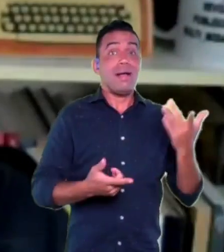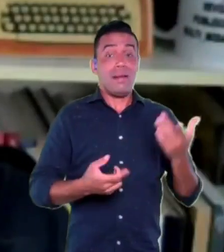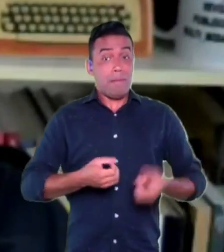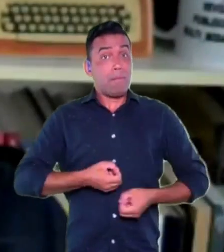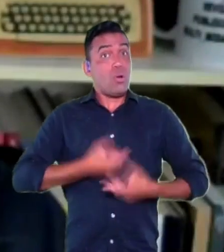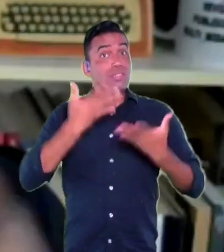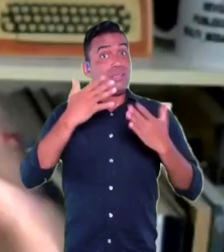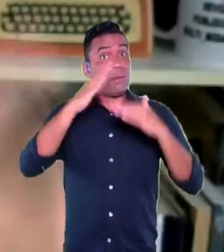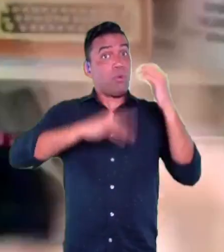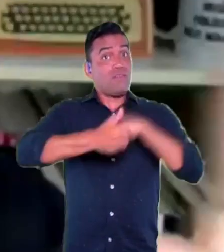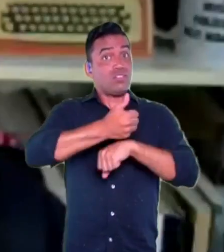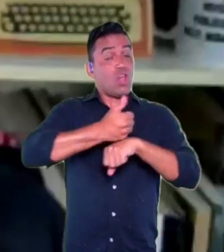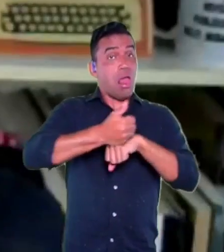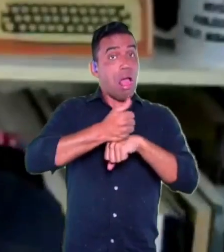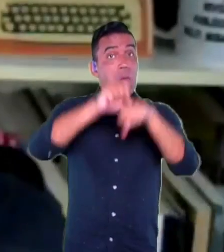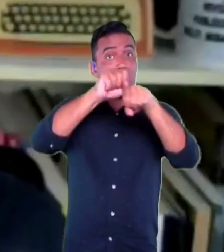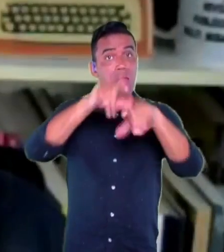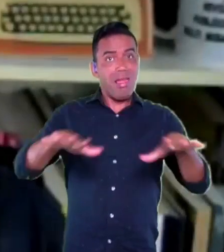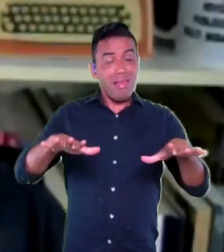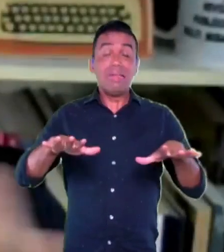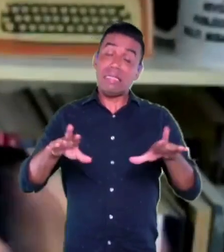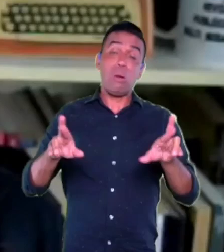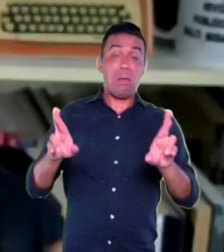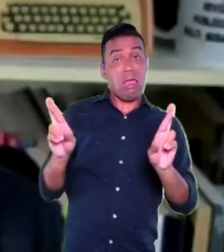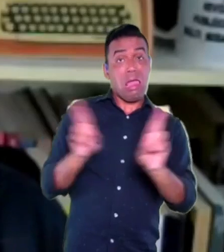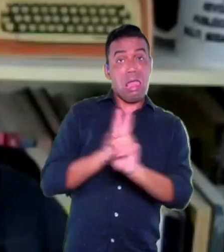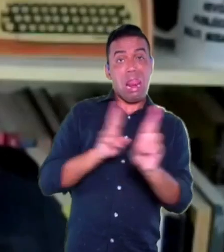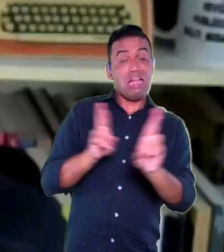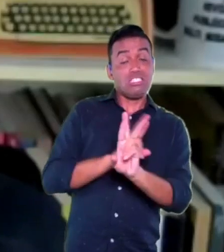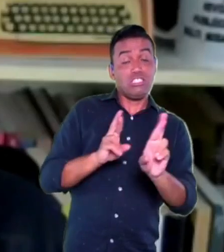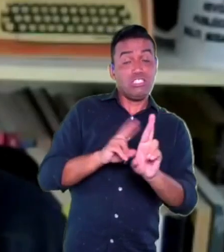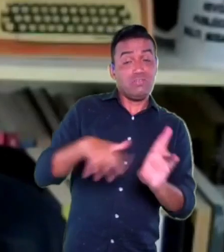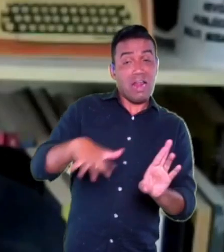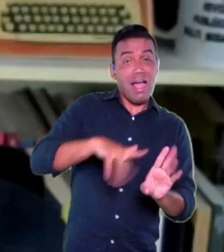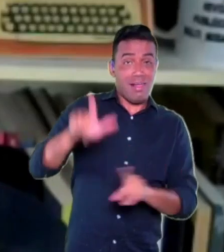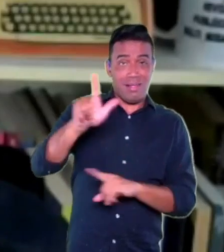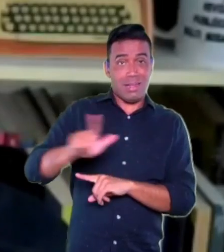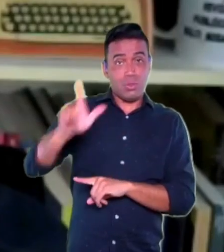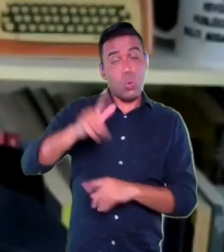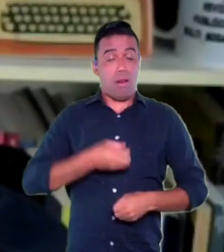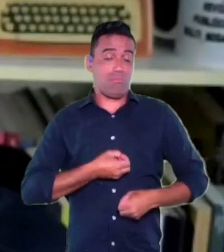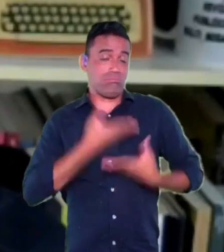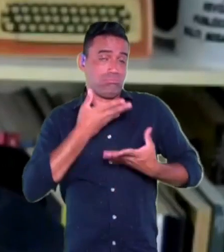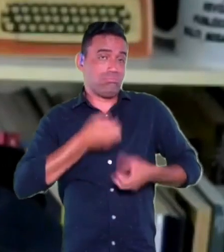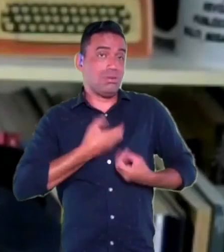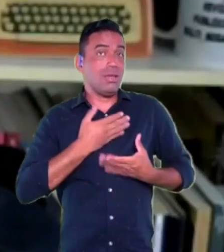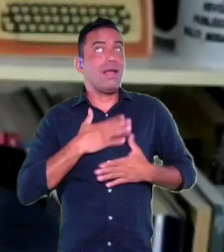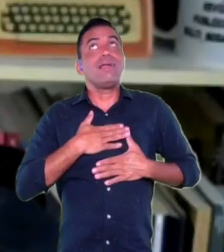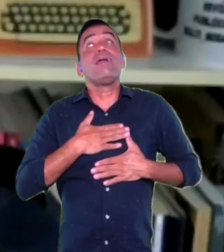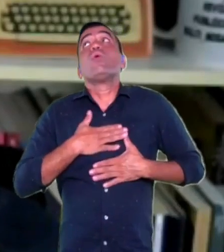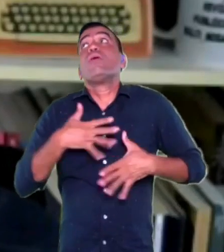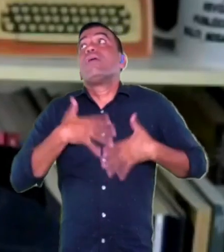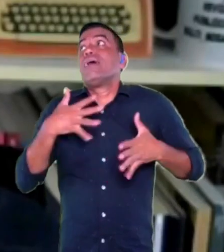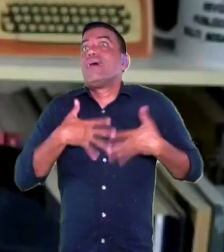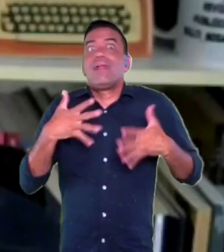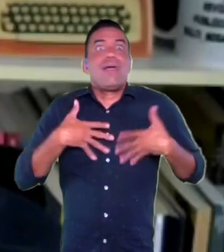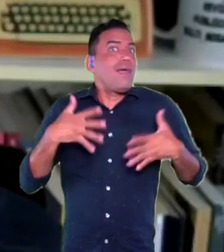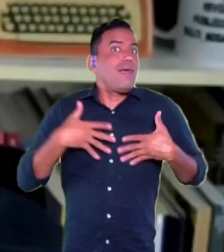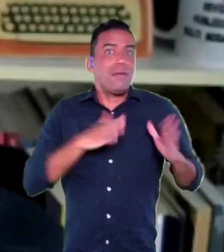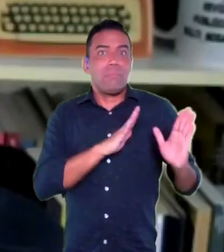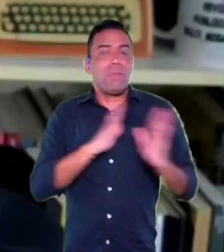assim, que isso é muito relativo na poesia, mas era uma coisa que me deixou alegre, me animou naquela